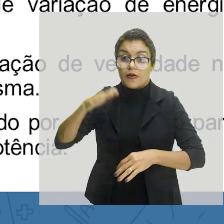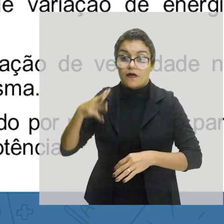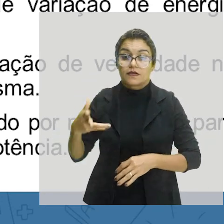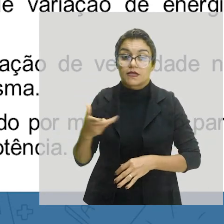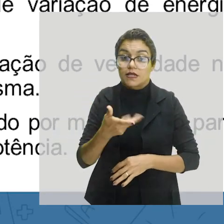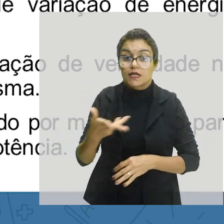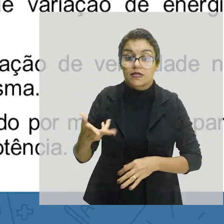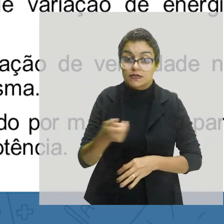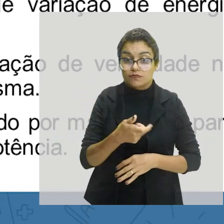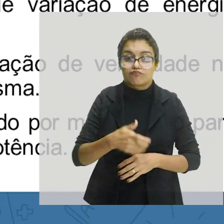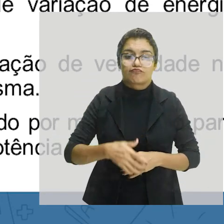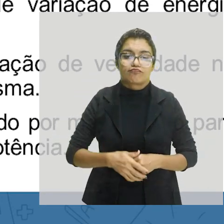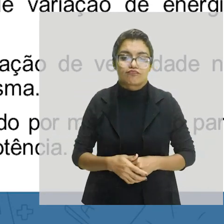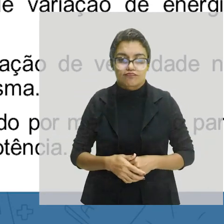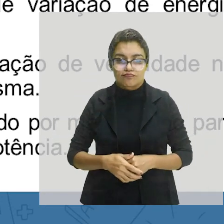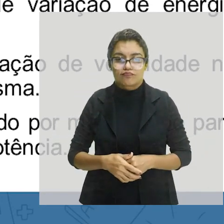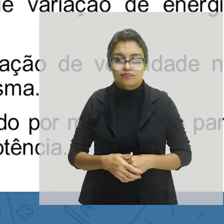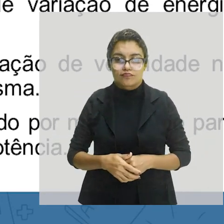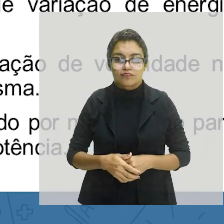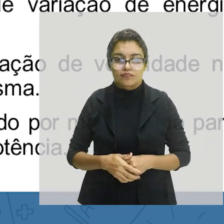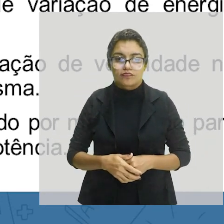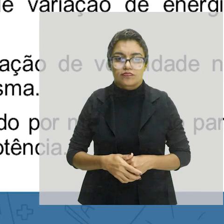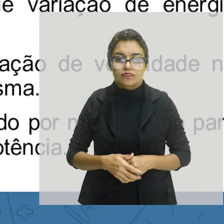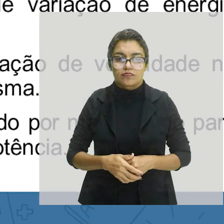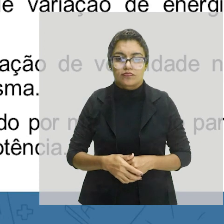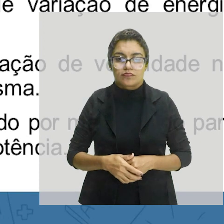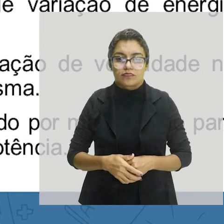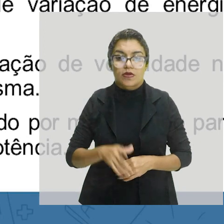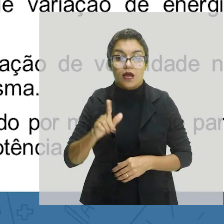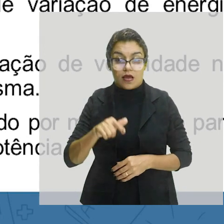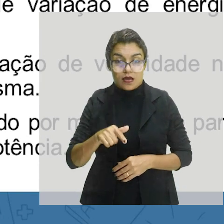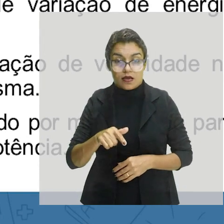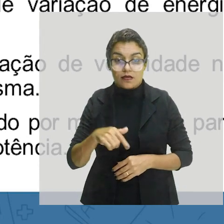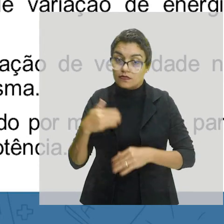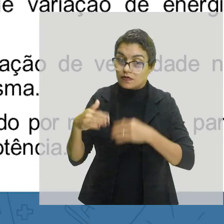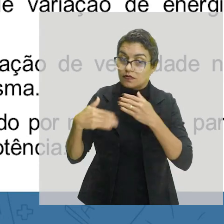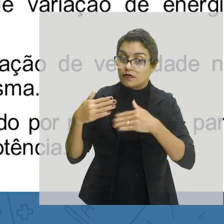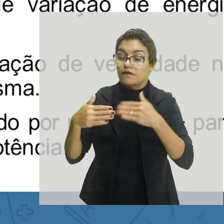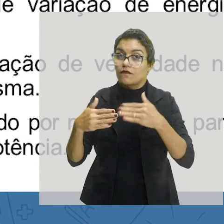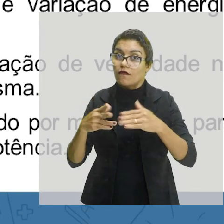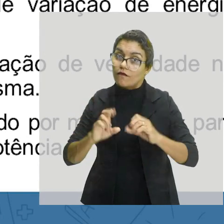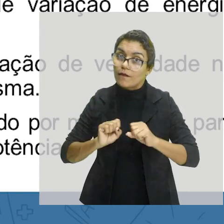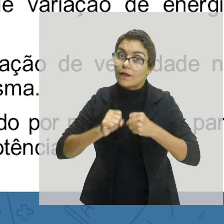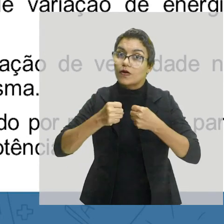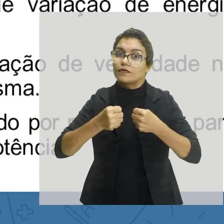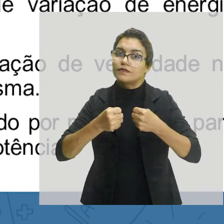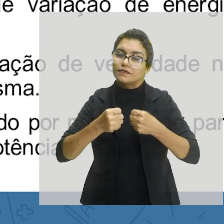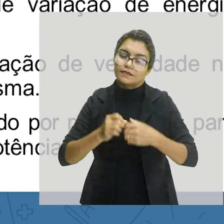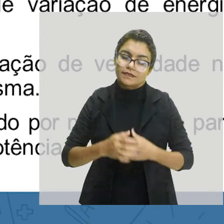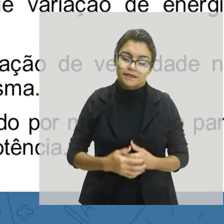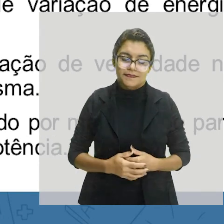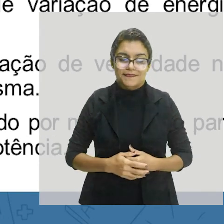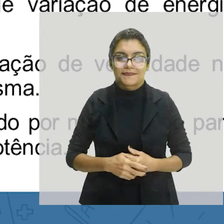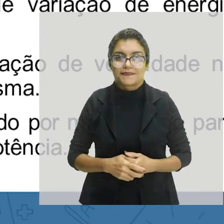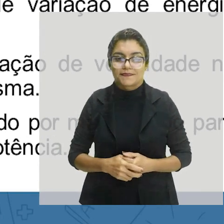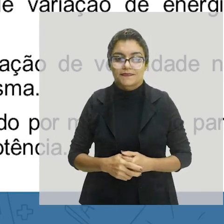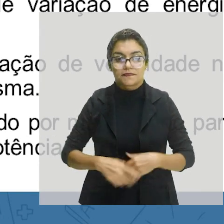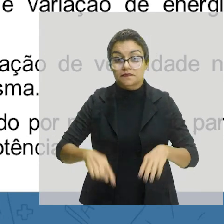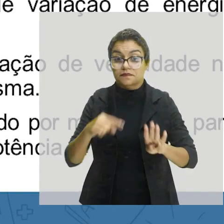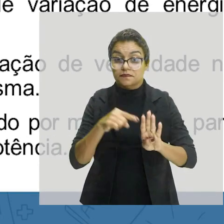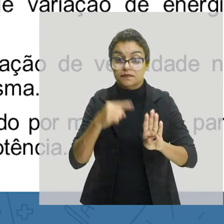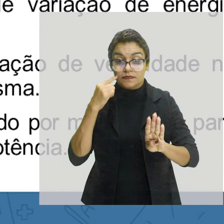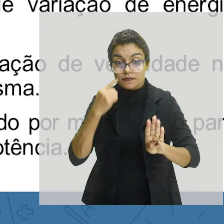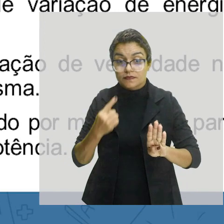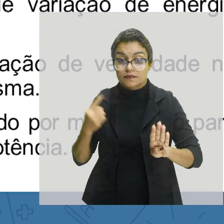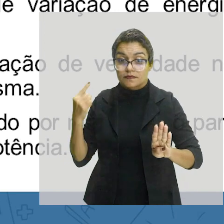certo? Esta é a que desenvolve maior potência. B.